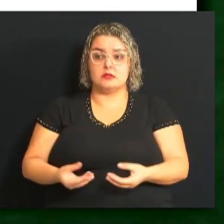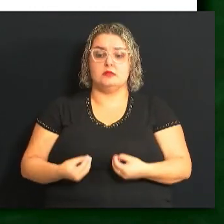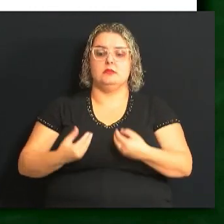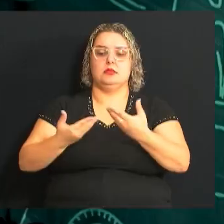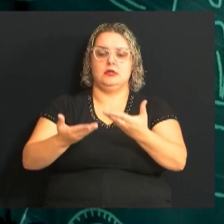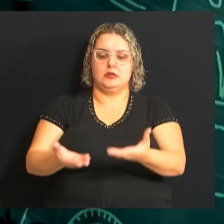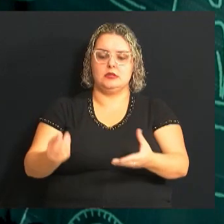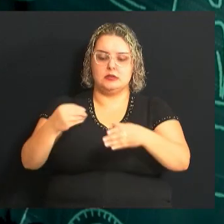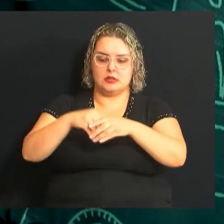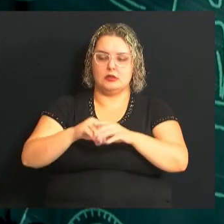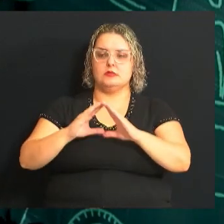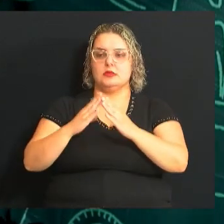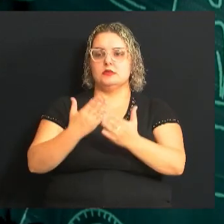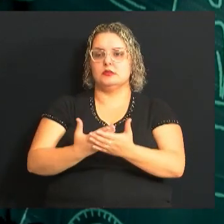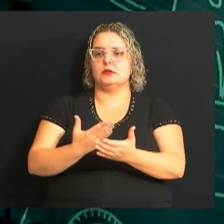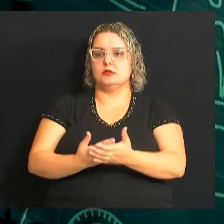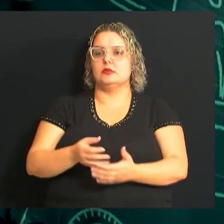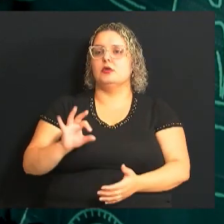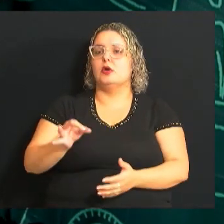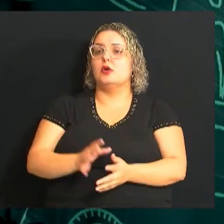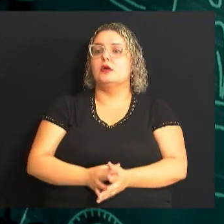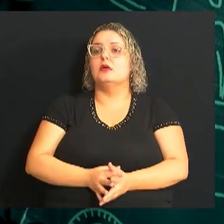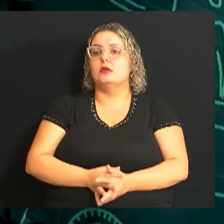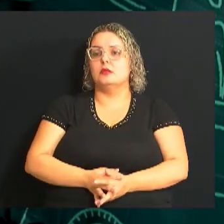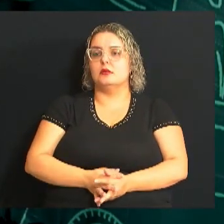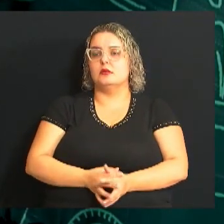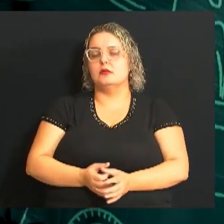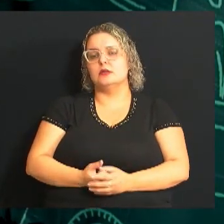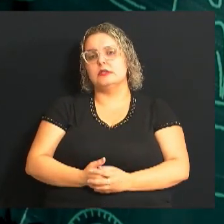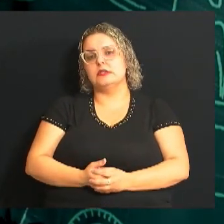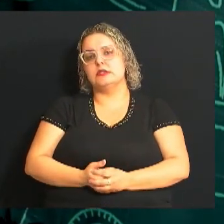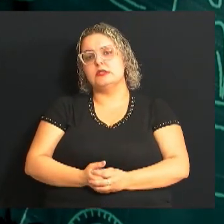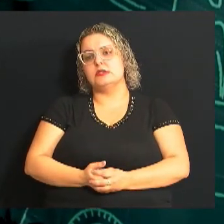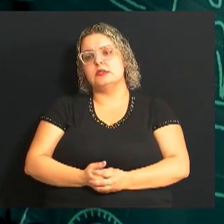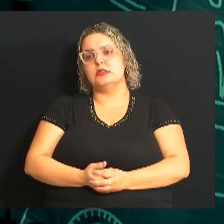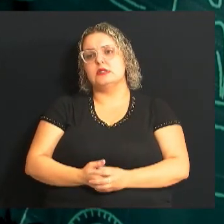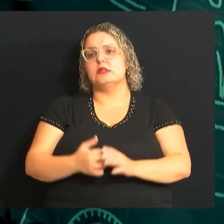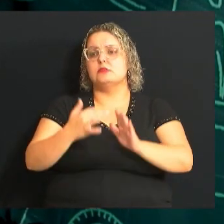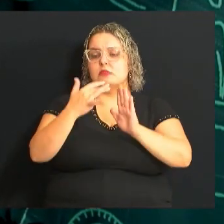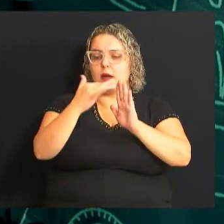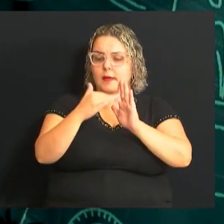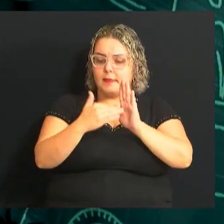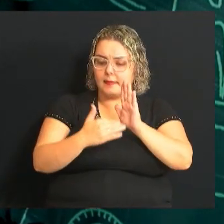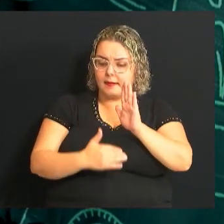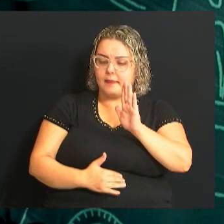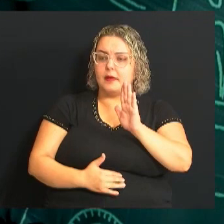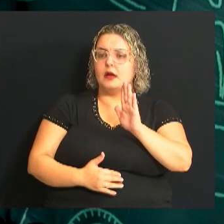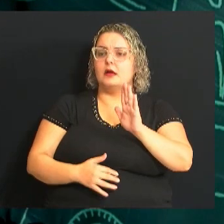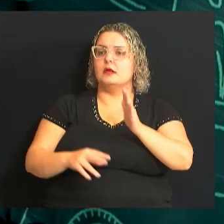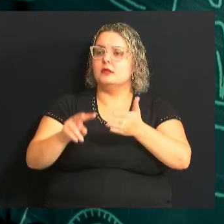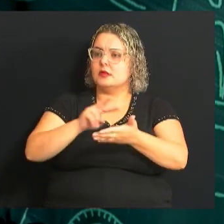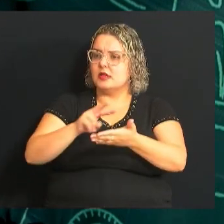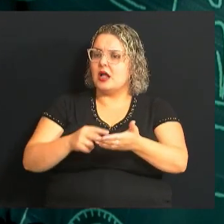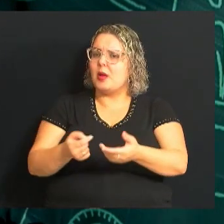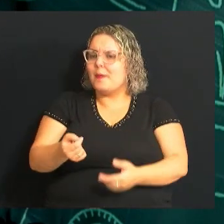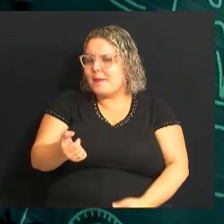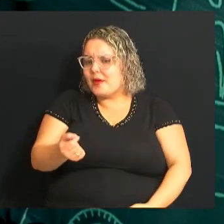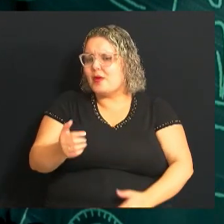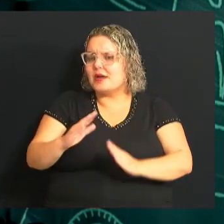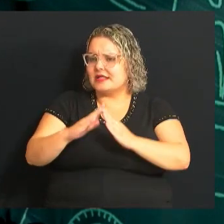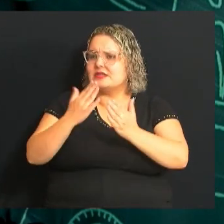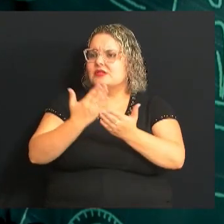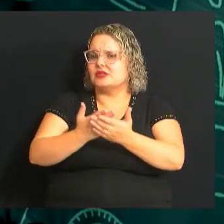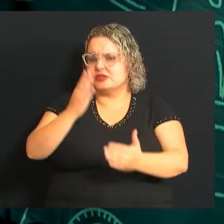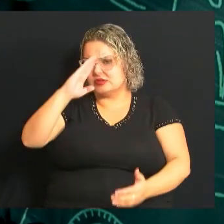escola. Com certeza. E no release que eu estava dando uma lida, ainda são poucas escolas, né, no